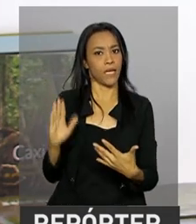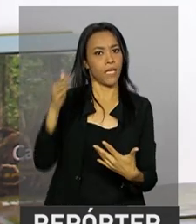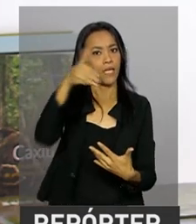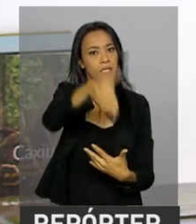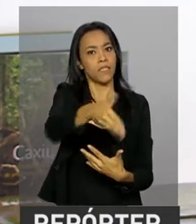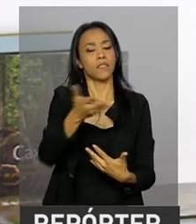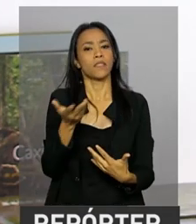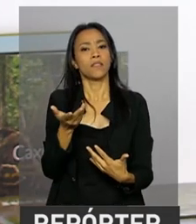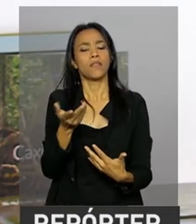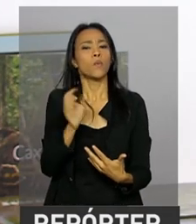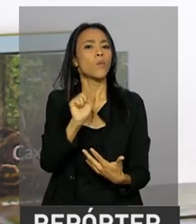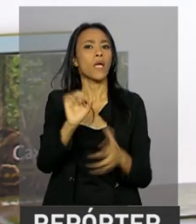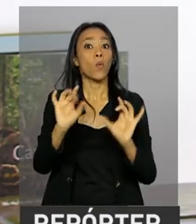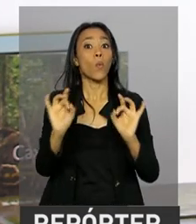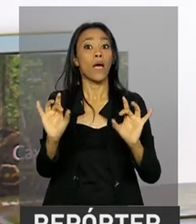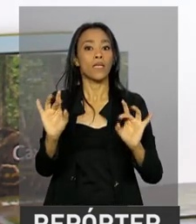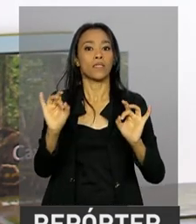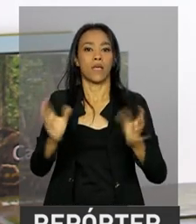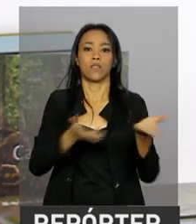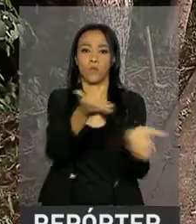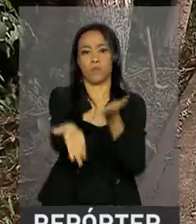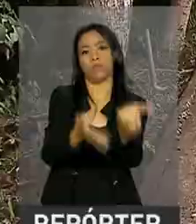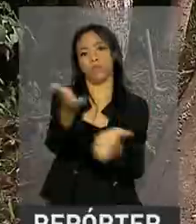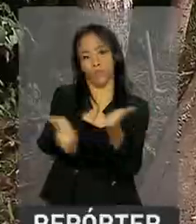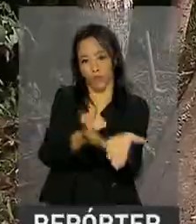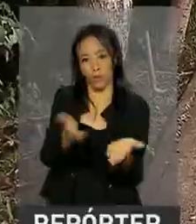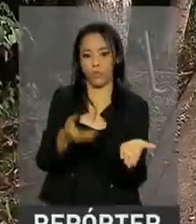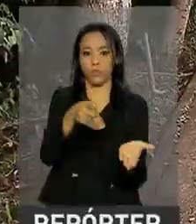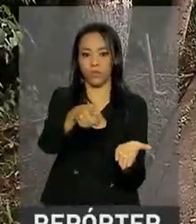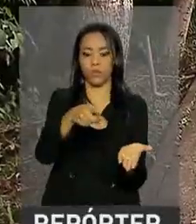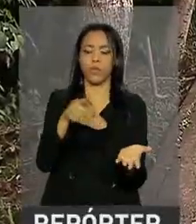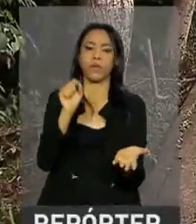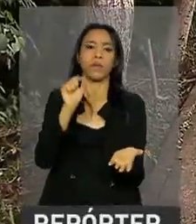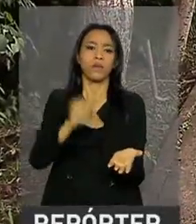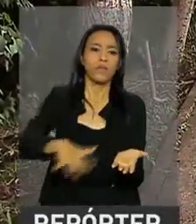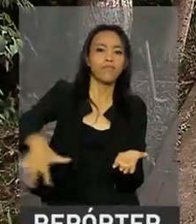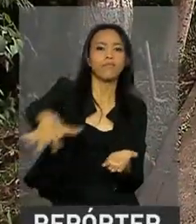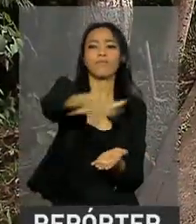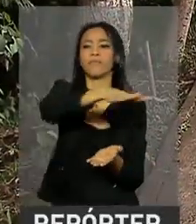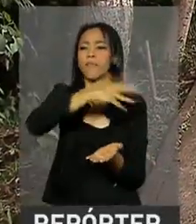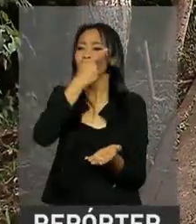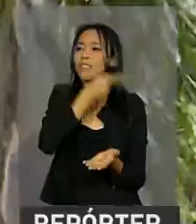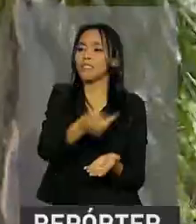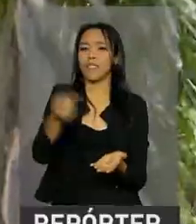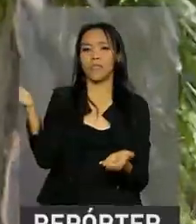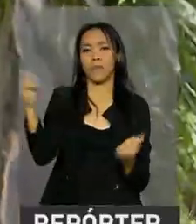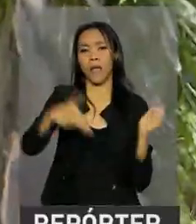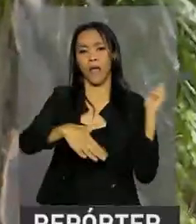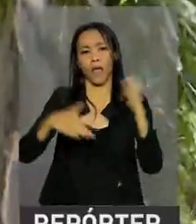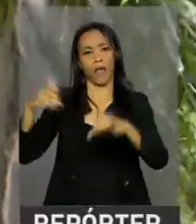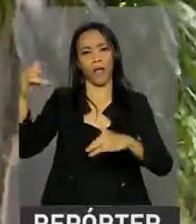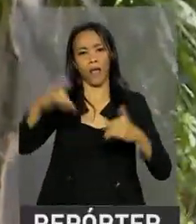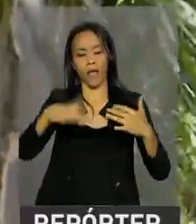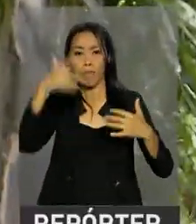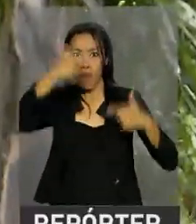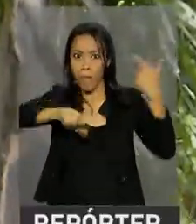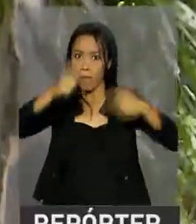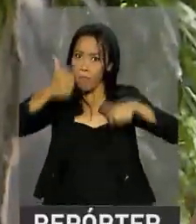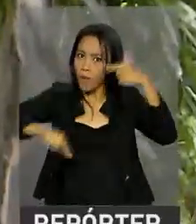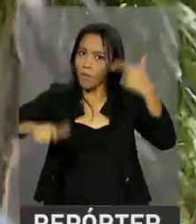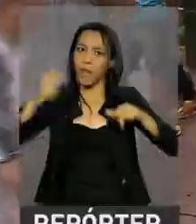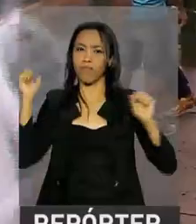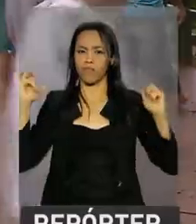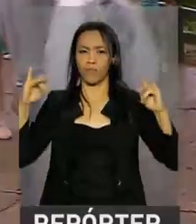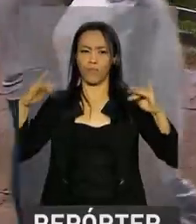diz respeito à qualidade dos serviços oferecidos, qualificando a visitação nessas áreas, atraindo mais